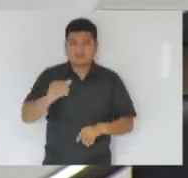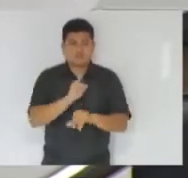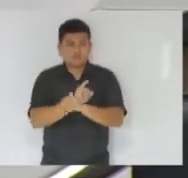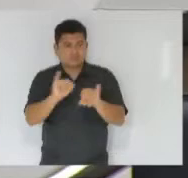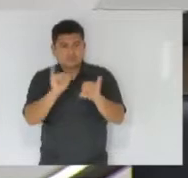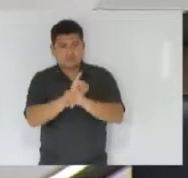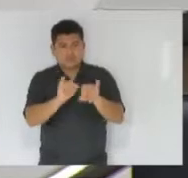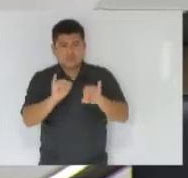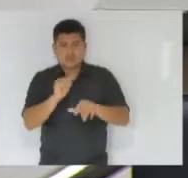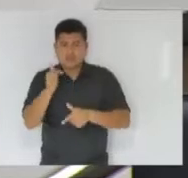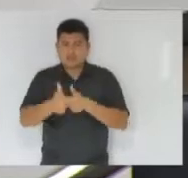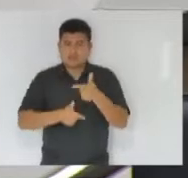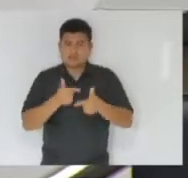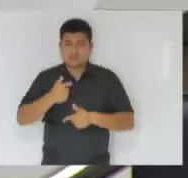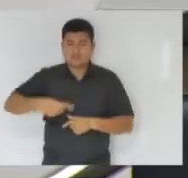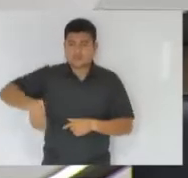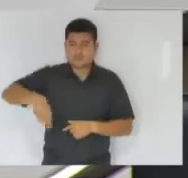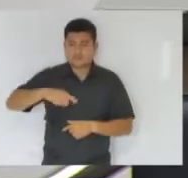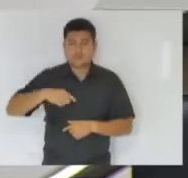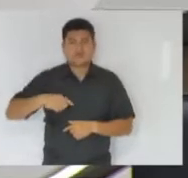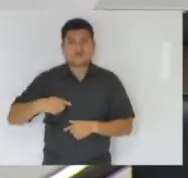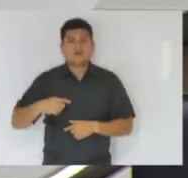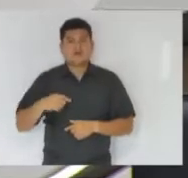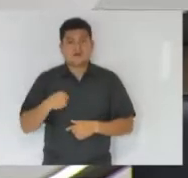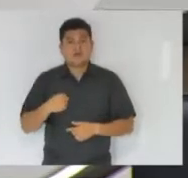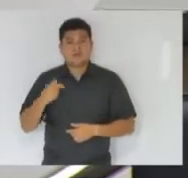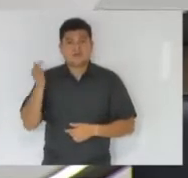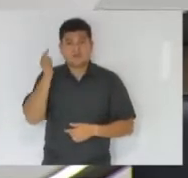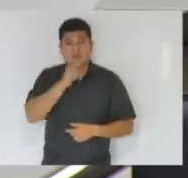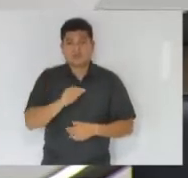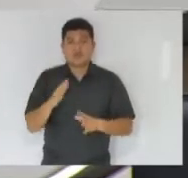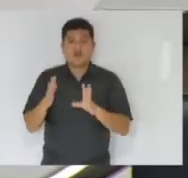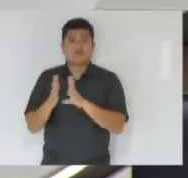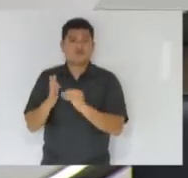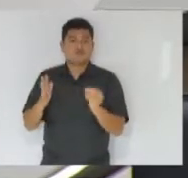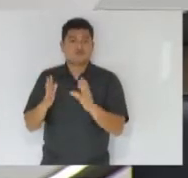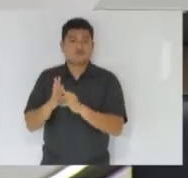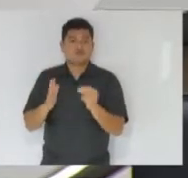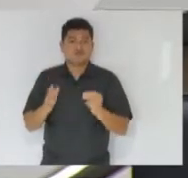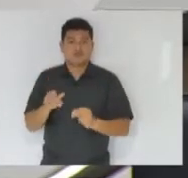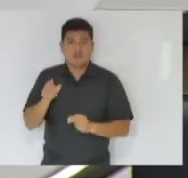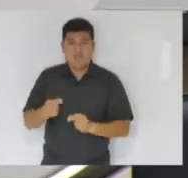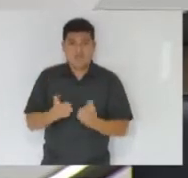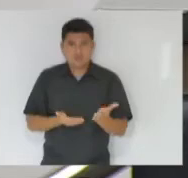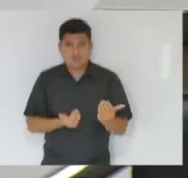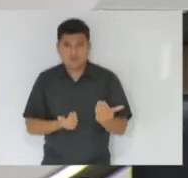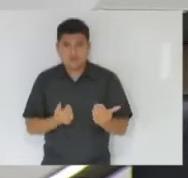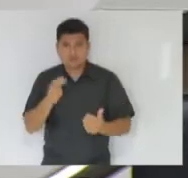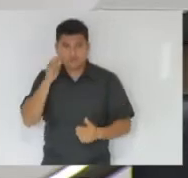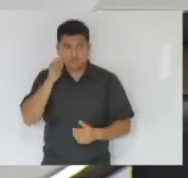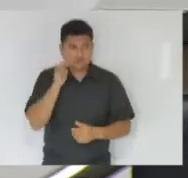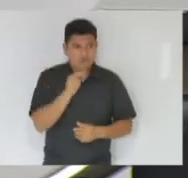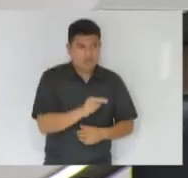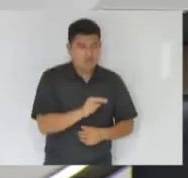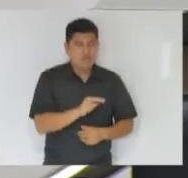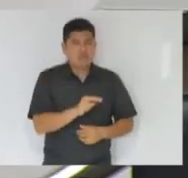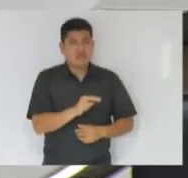nosso trabalho. E aí a gente consegue trabalhar com um modelo. Um modelo que um jovem vem, conhece um